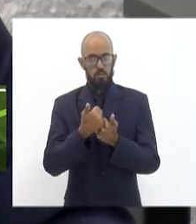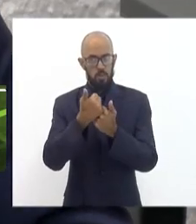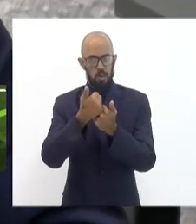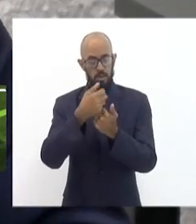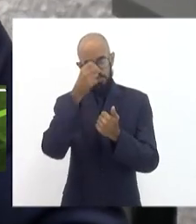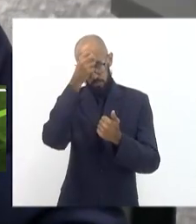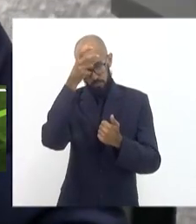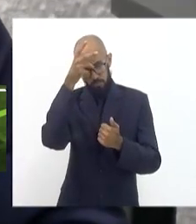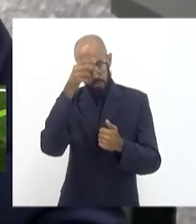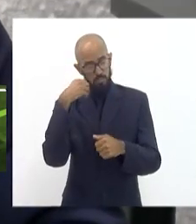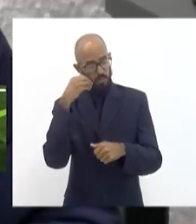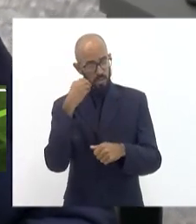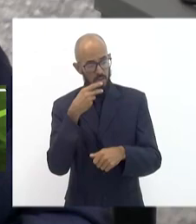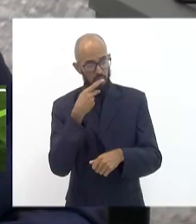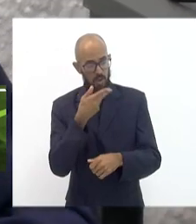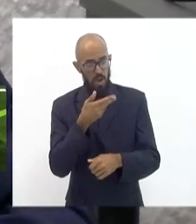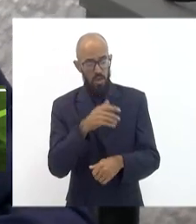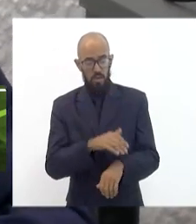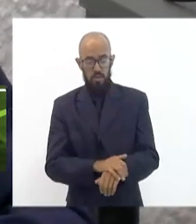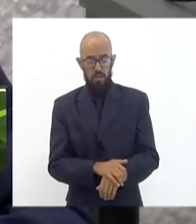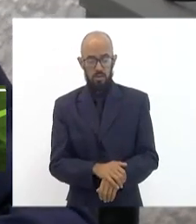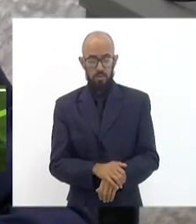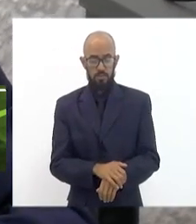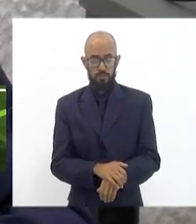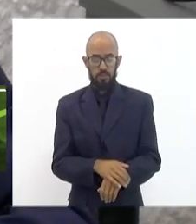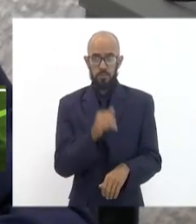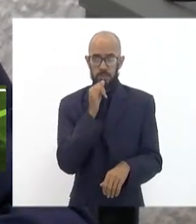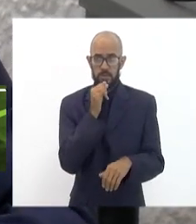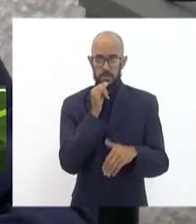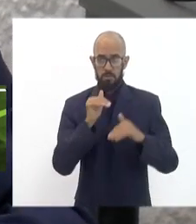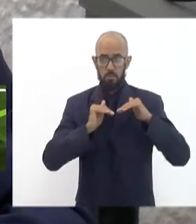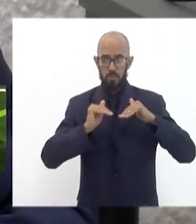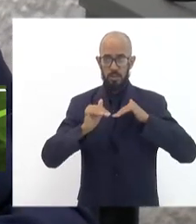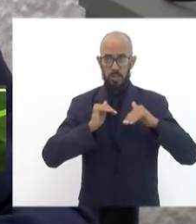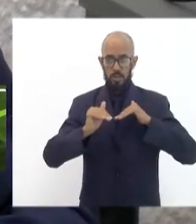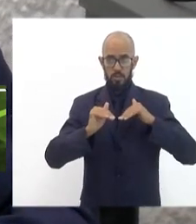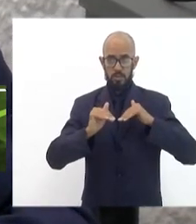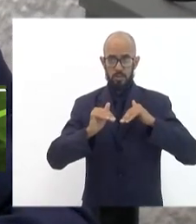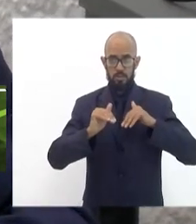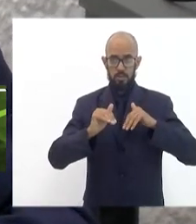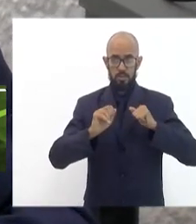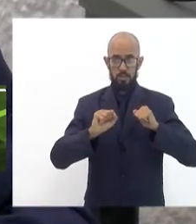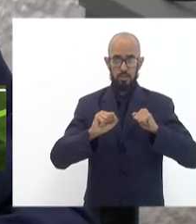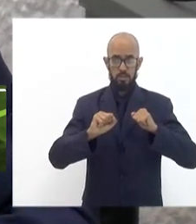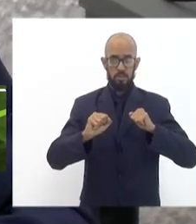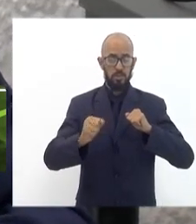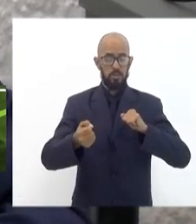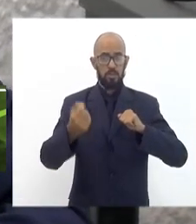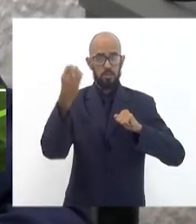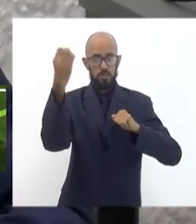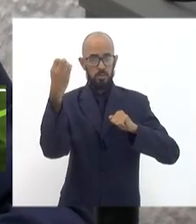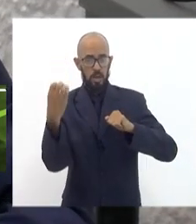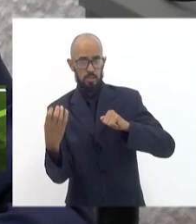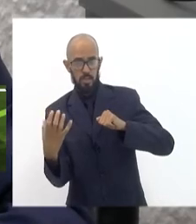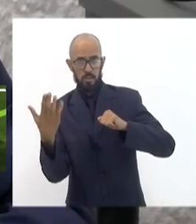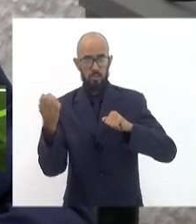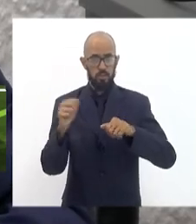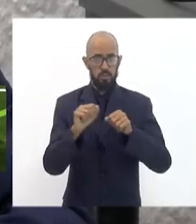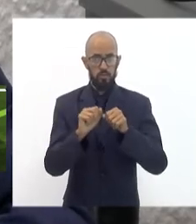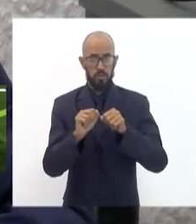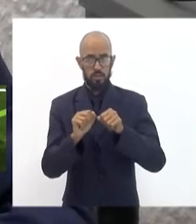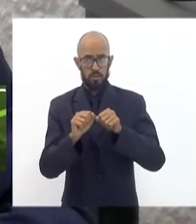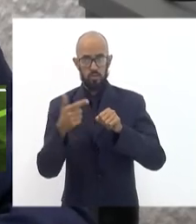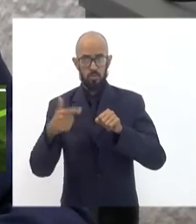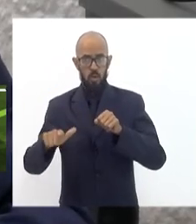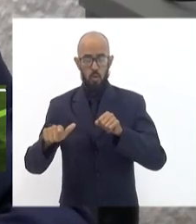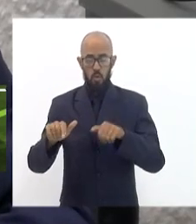por exemplo projeto de mobilidade finalização nós temos feito por algumas prefeituras através de tudo de engenharia você é outro